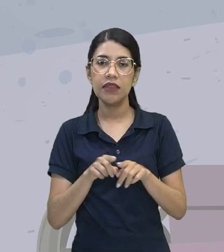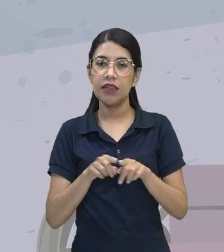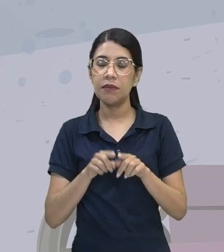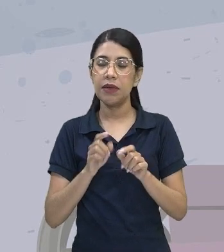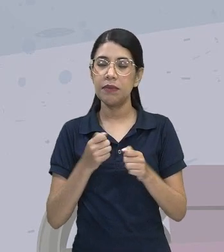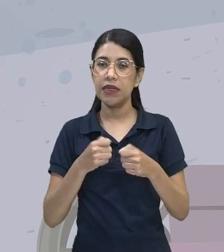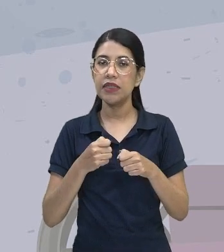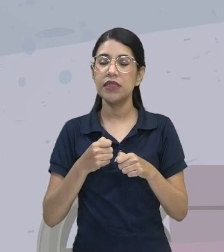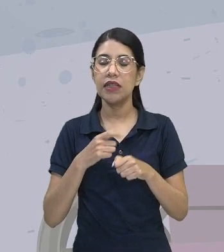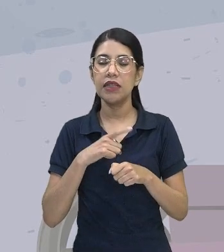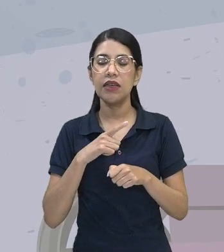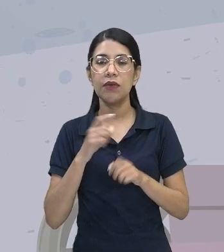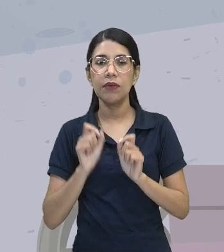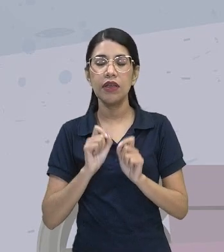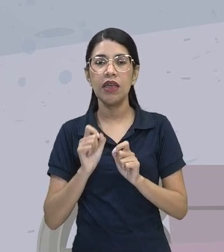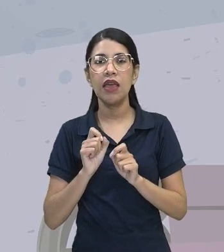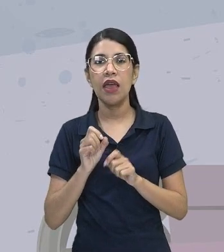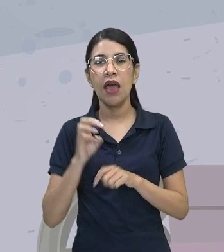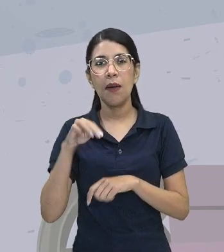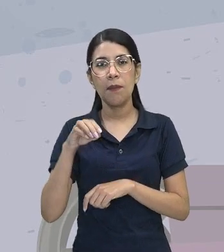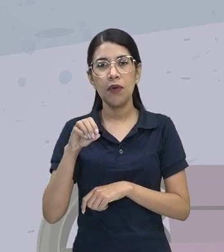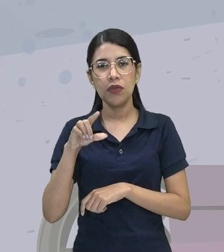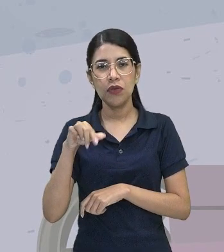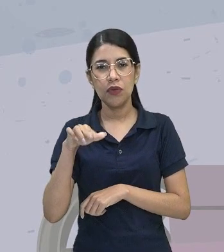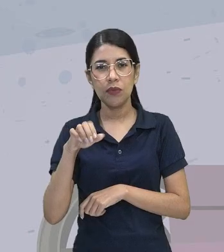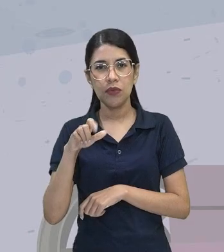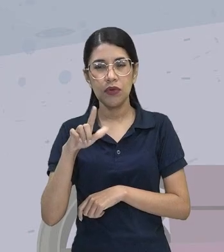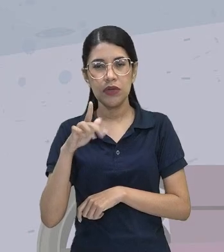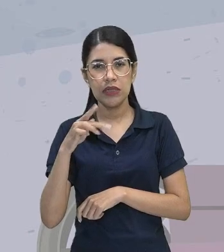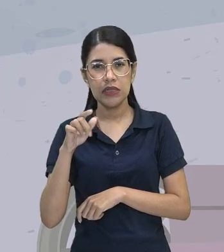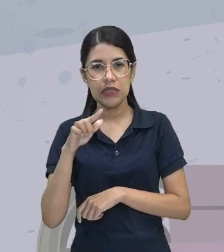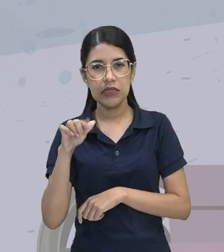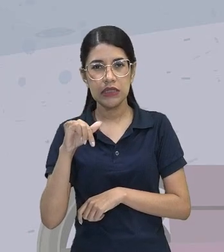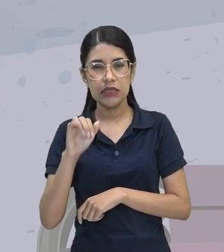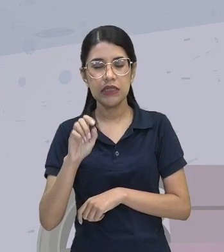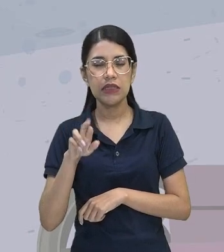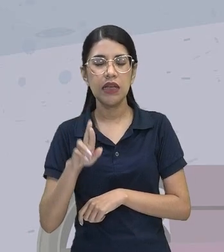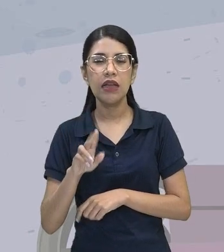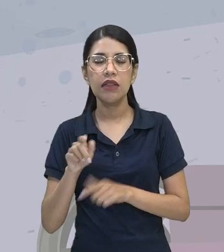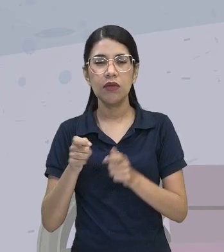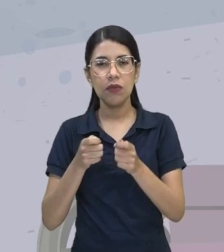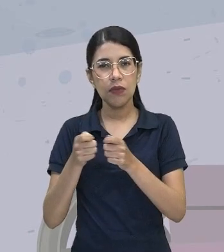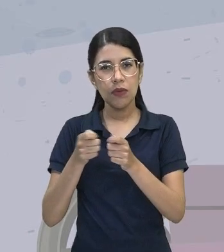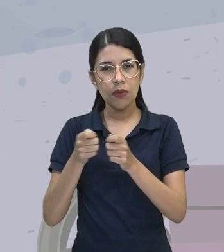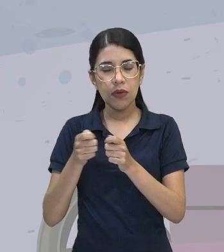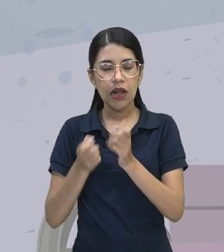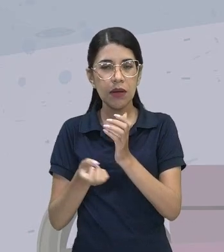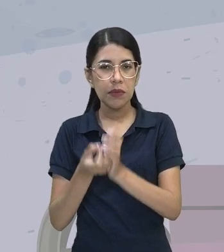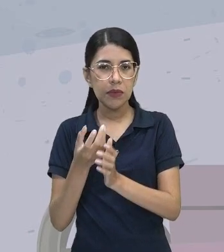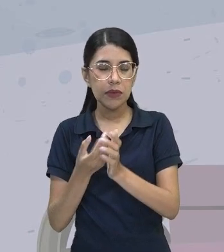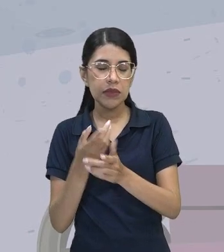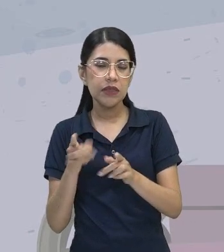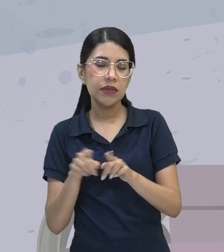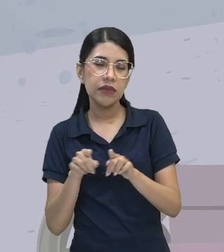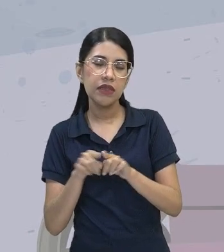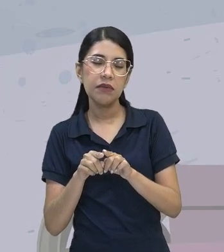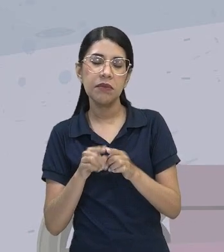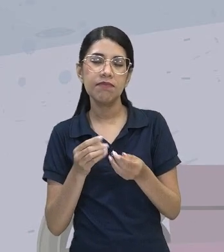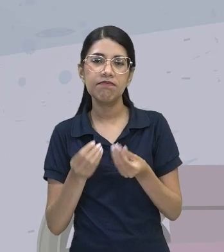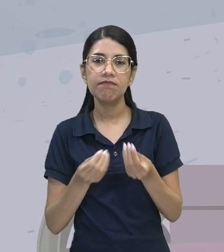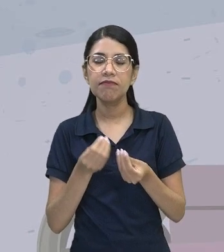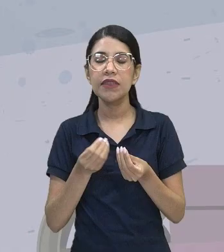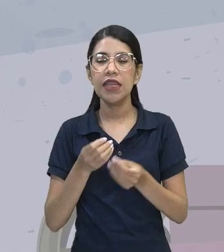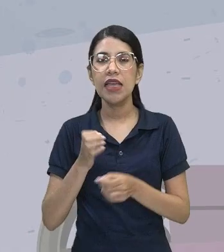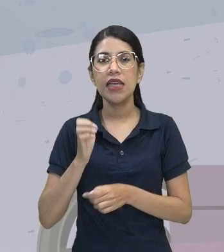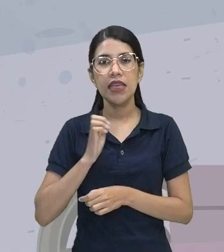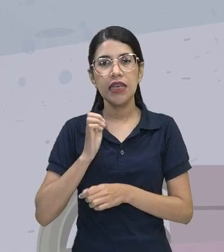de monopolizar o mercado, que vai em busca de controlar todo o processo de produção e, de certa forma, enriquecer